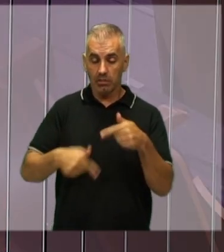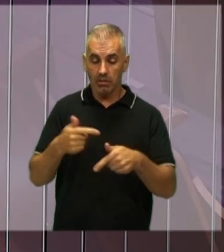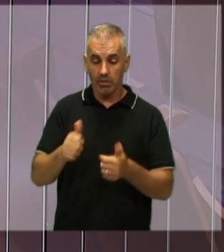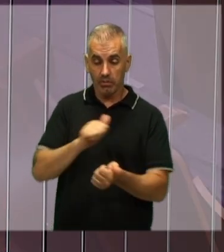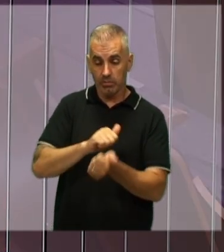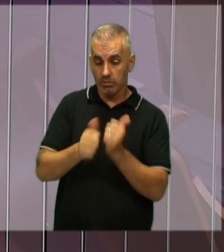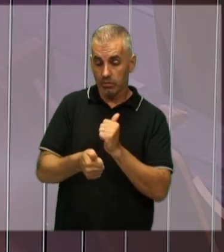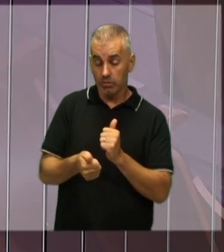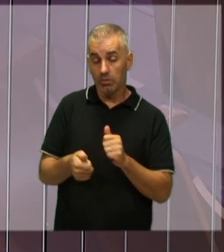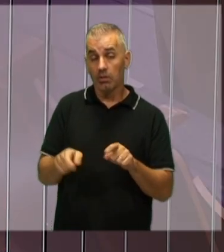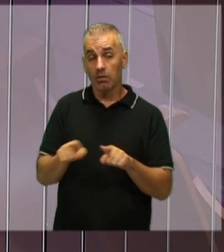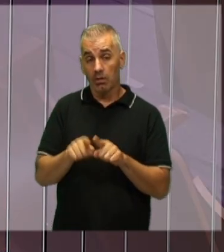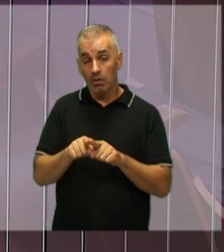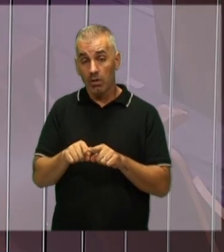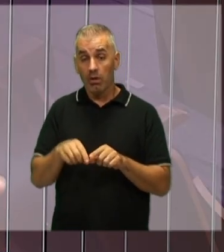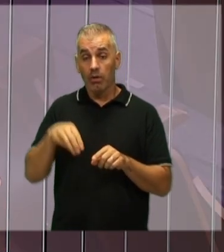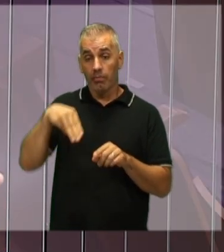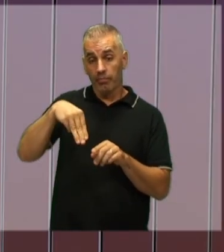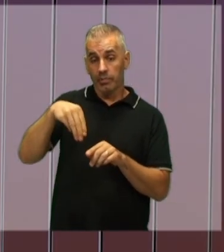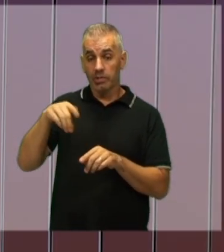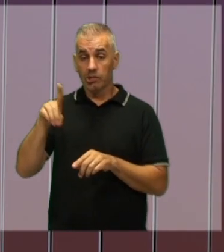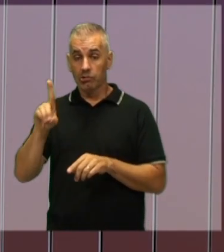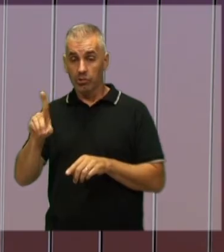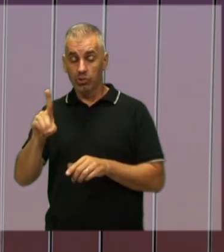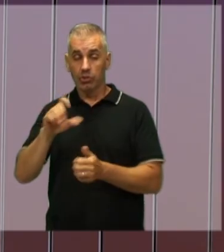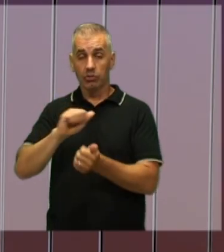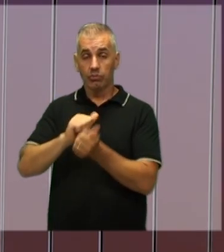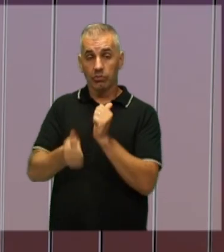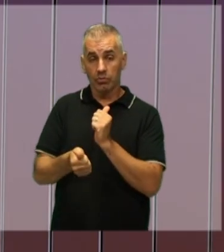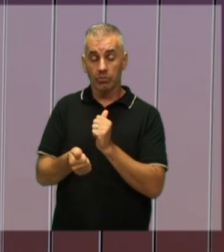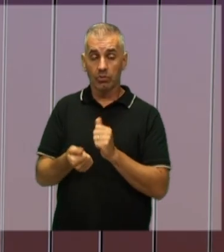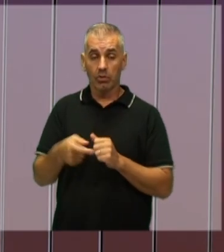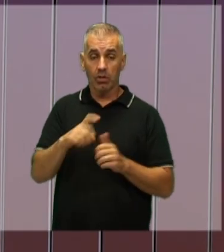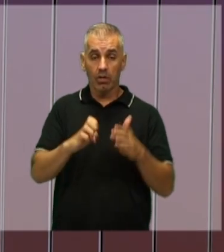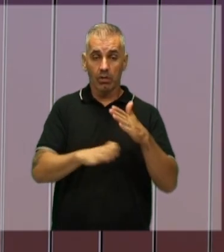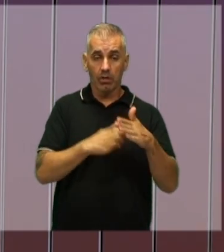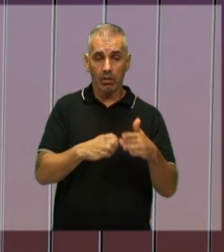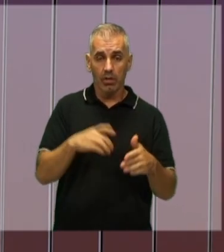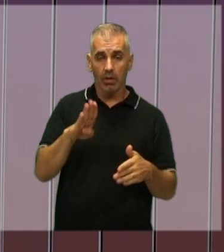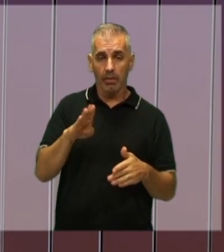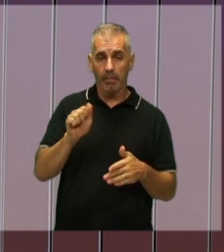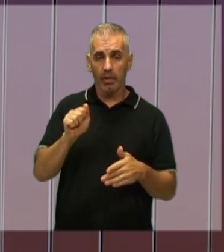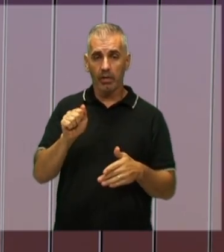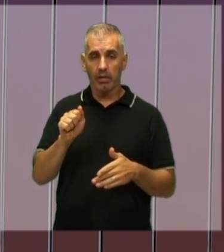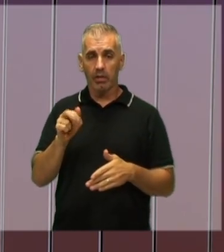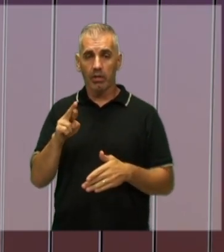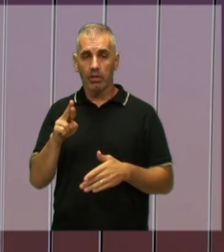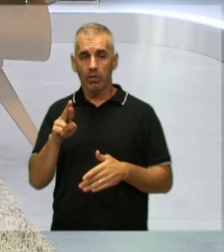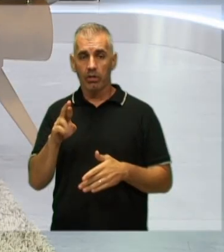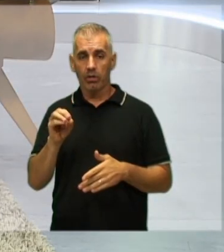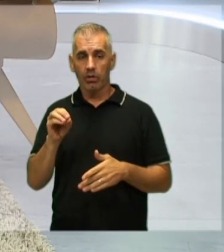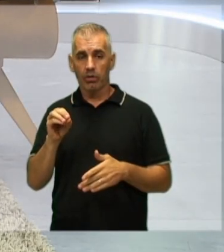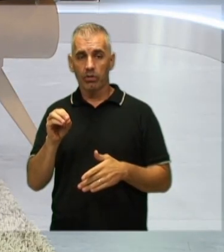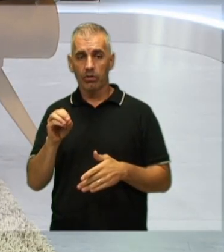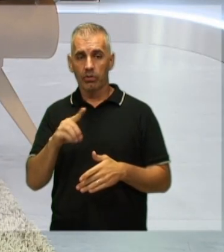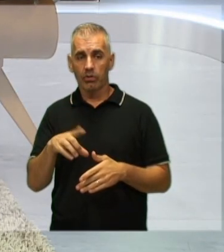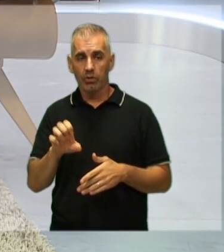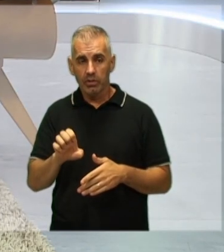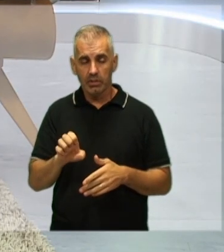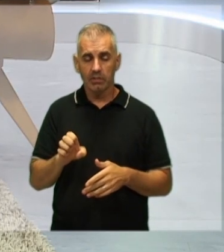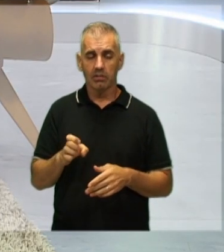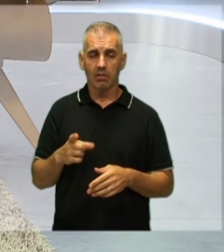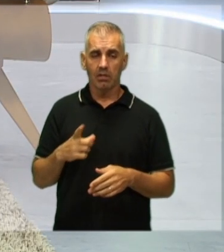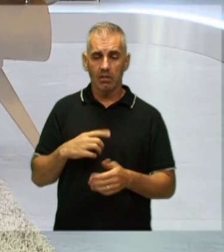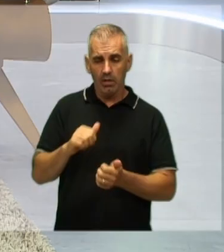de Treinamento Barossi, entre outras, né, vereador? A demanda de esporte de Itajaí... Cruzeiro, são vários, né? As demandas